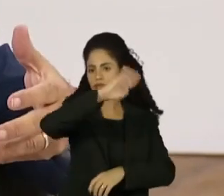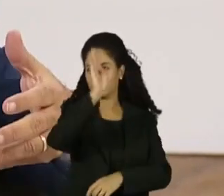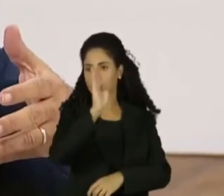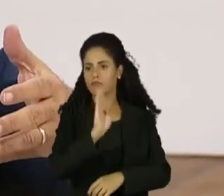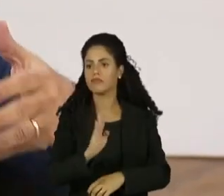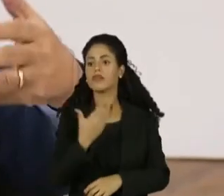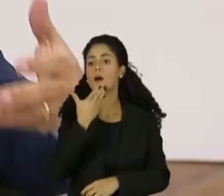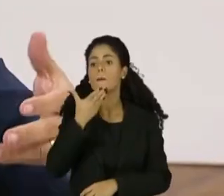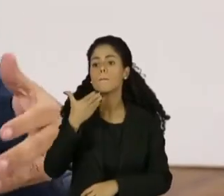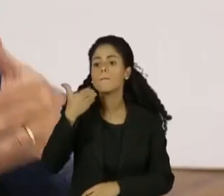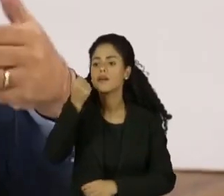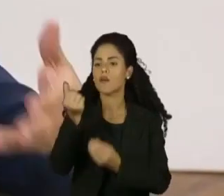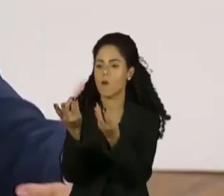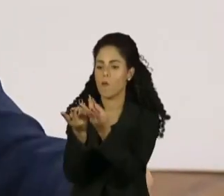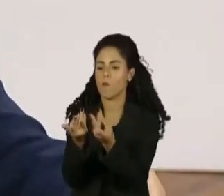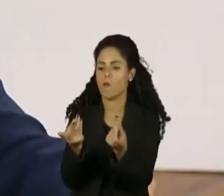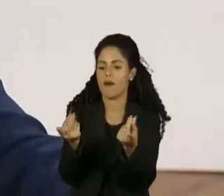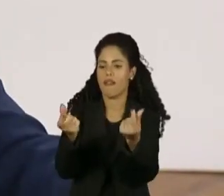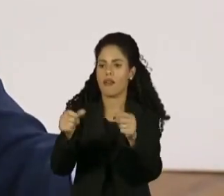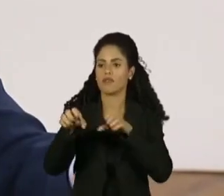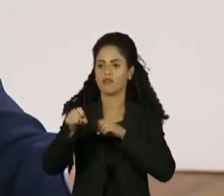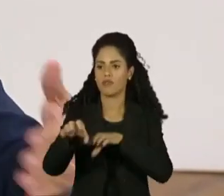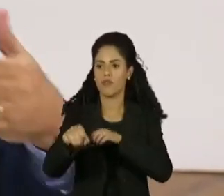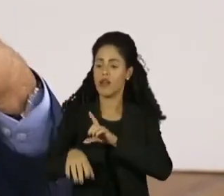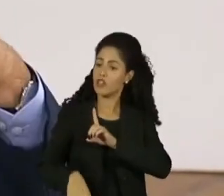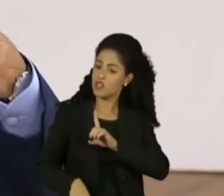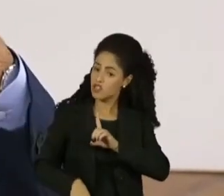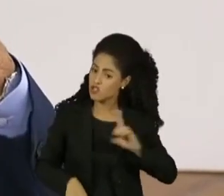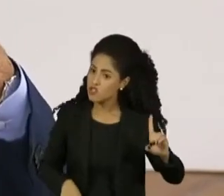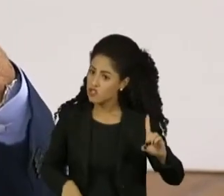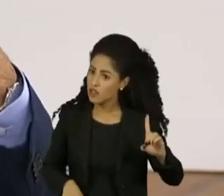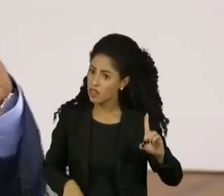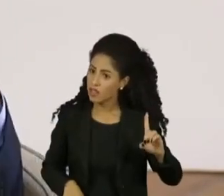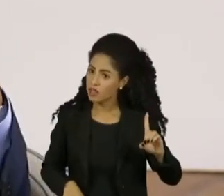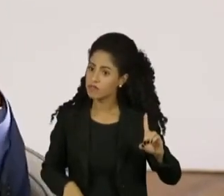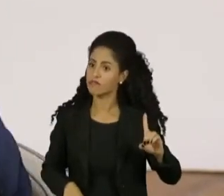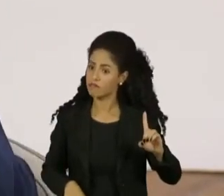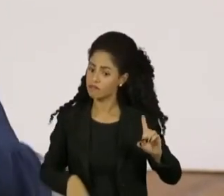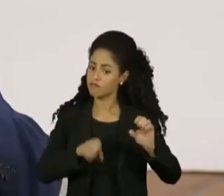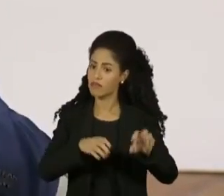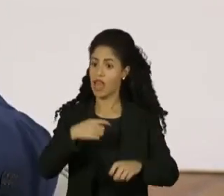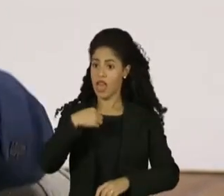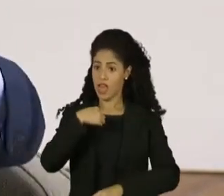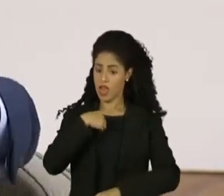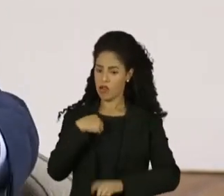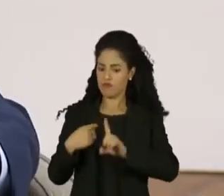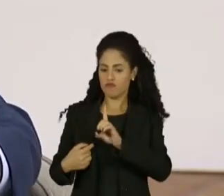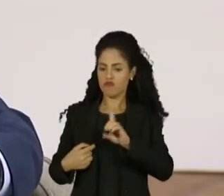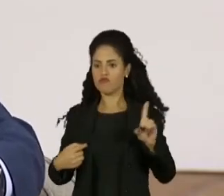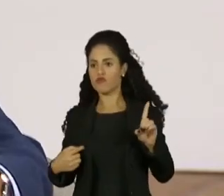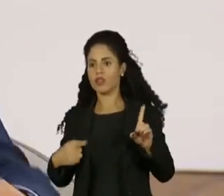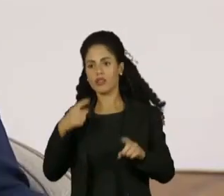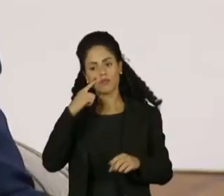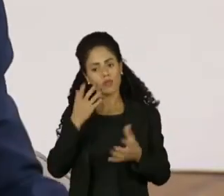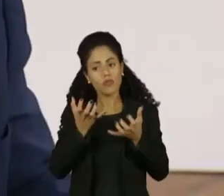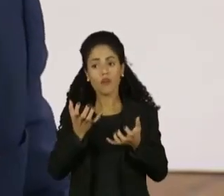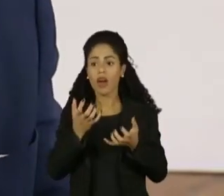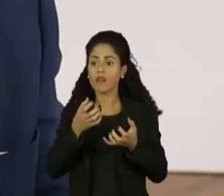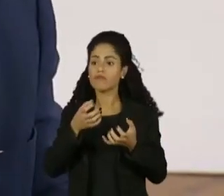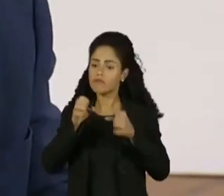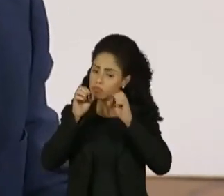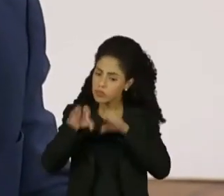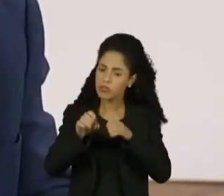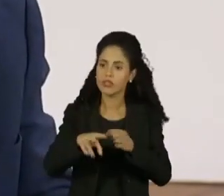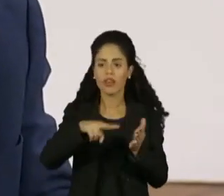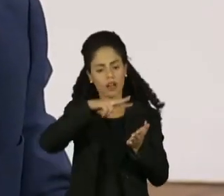melhor condição de educação votam na direita. Então, é evidente que se eu sou alguém da direita, eu prefiro que as pessoas sejam escolarizadas.